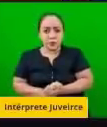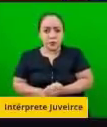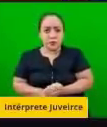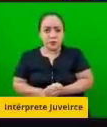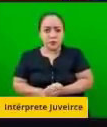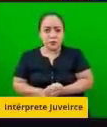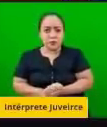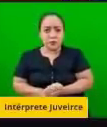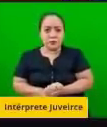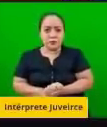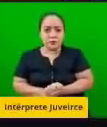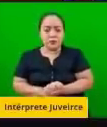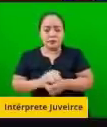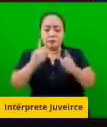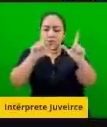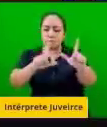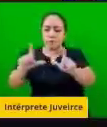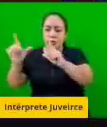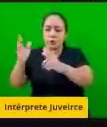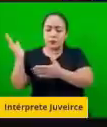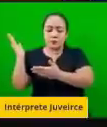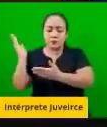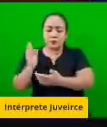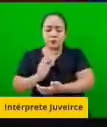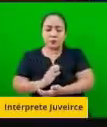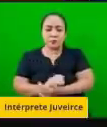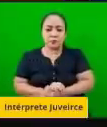Próximo slide, por favor.